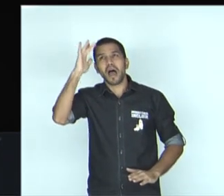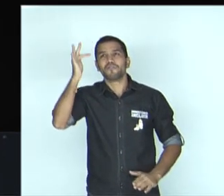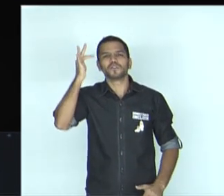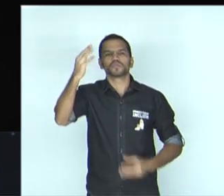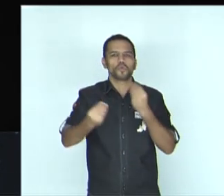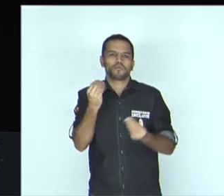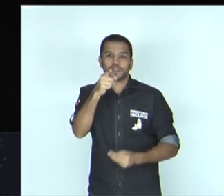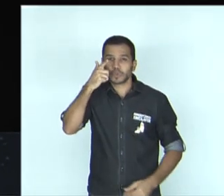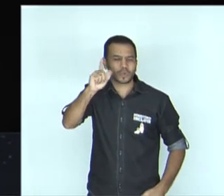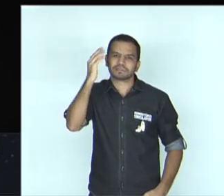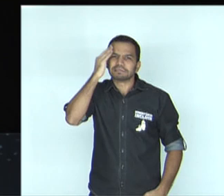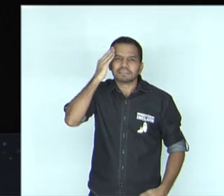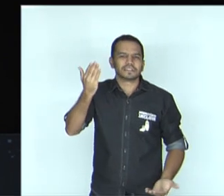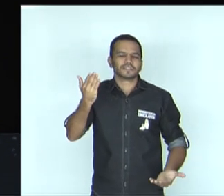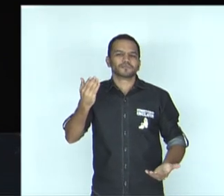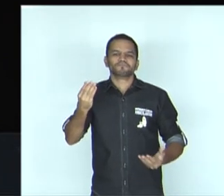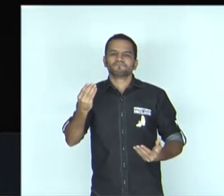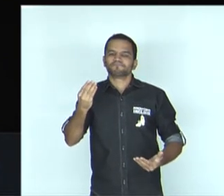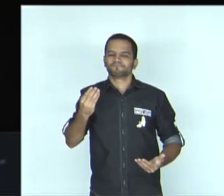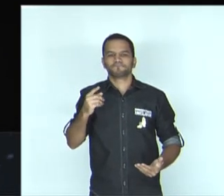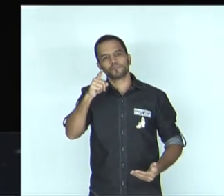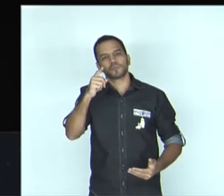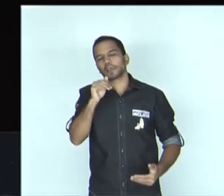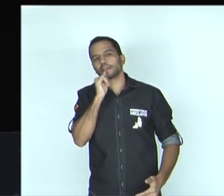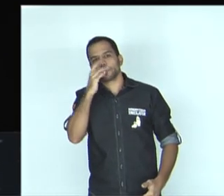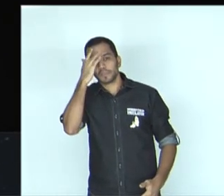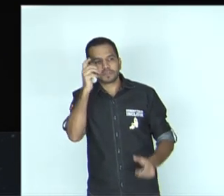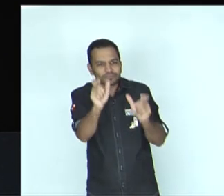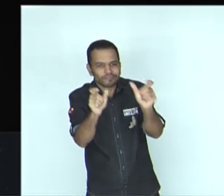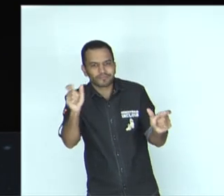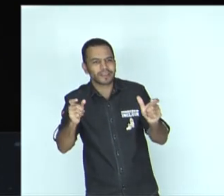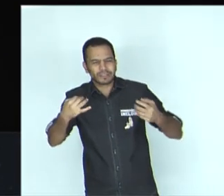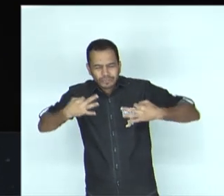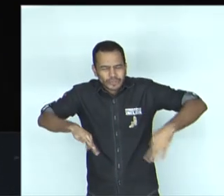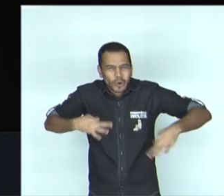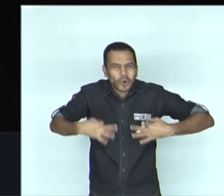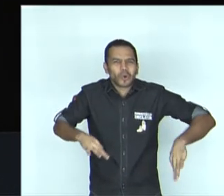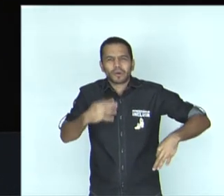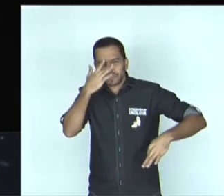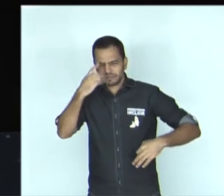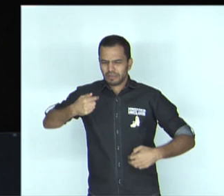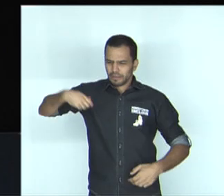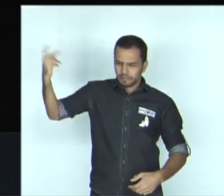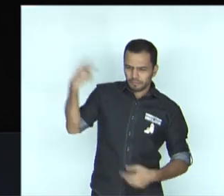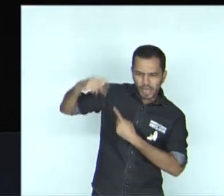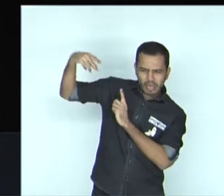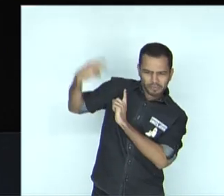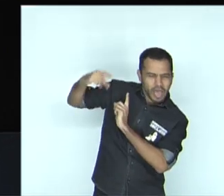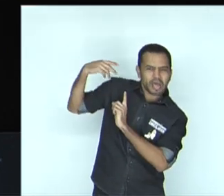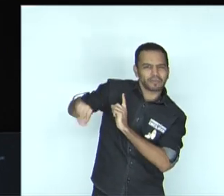querido, pessoas que se curvam à dor, pessoas que se autopunem, pessoas que vivem